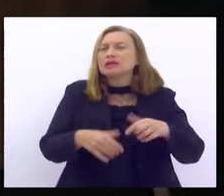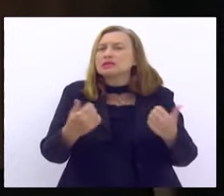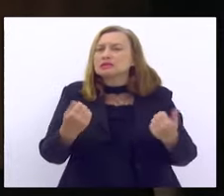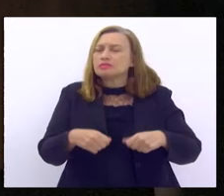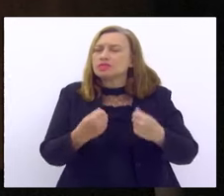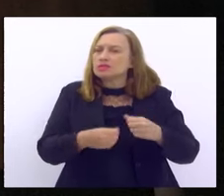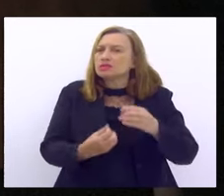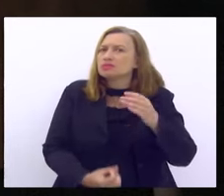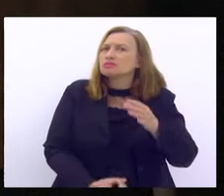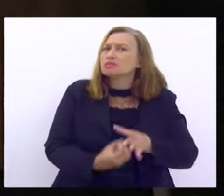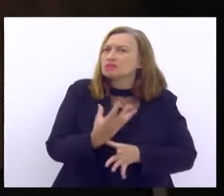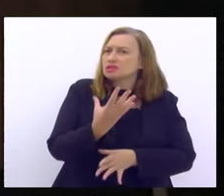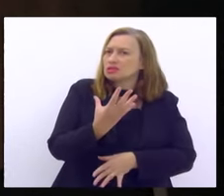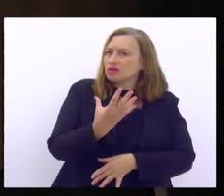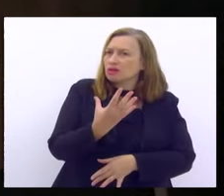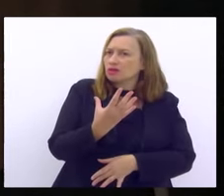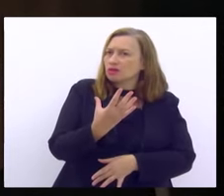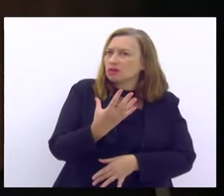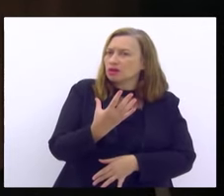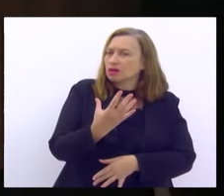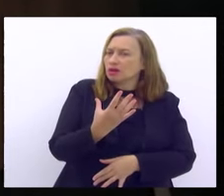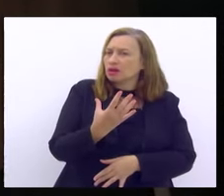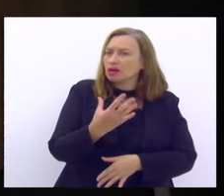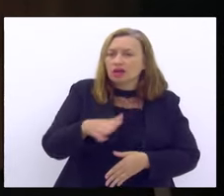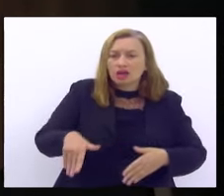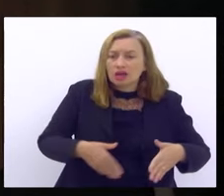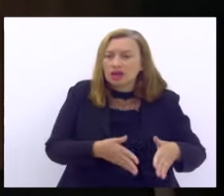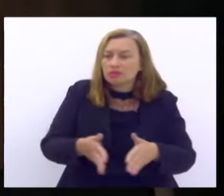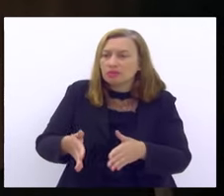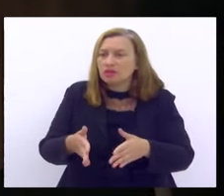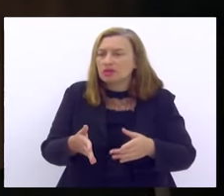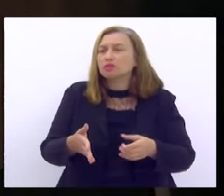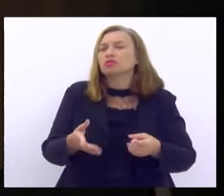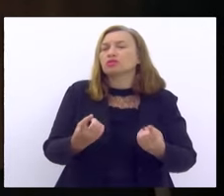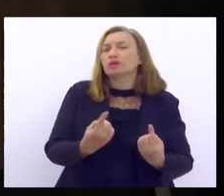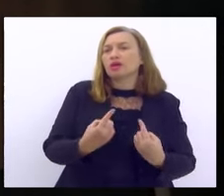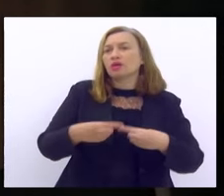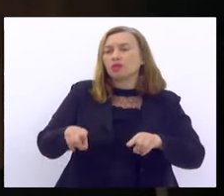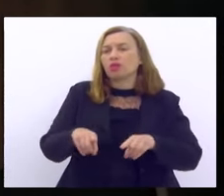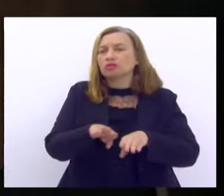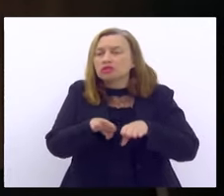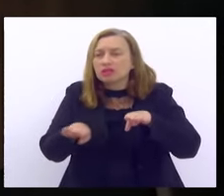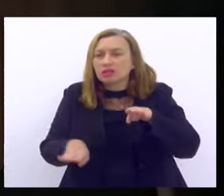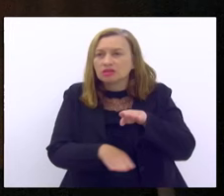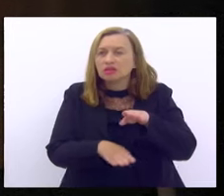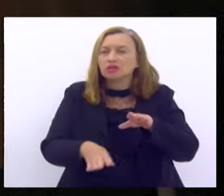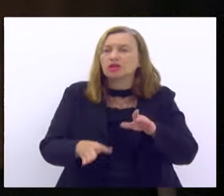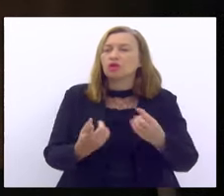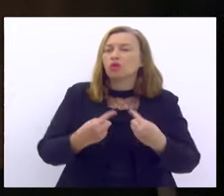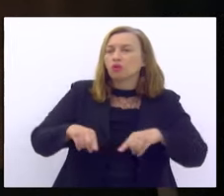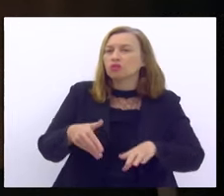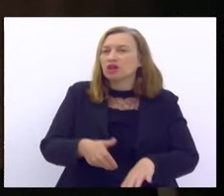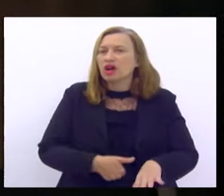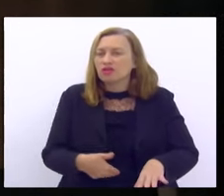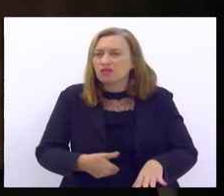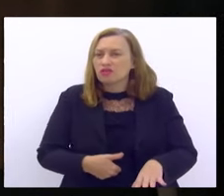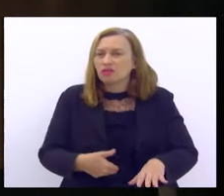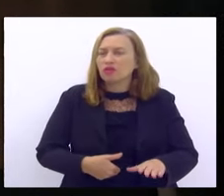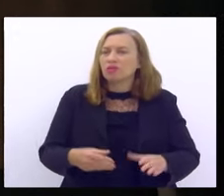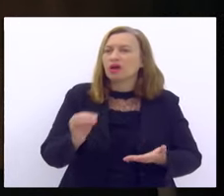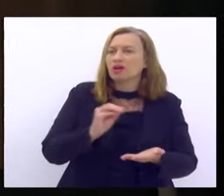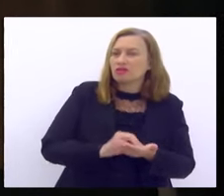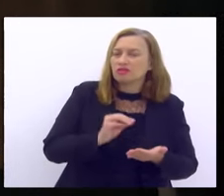precisa criar instrumentos para combater essas desigualdades, para combater a fome, a falta de